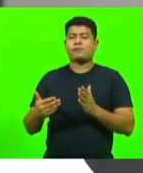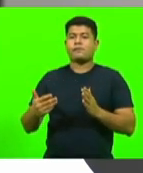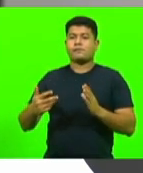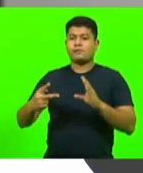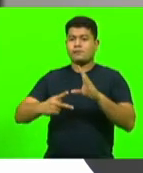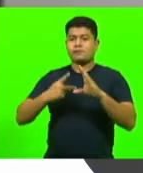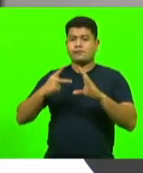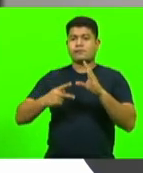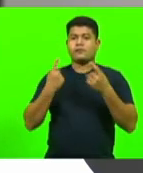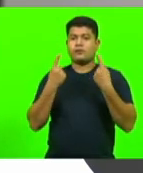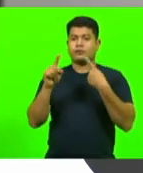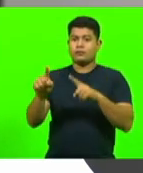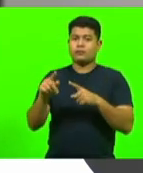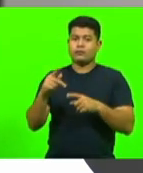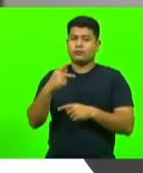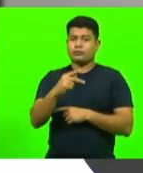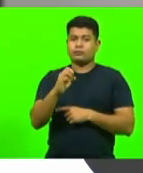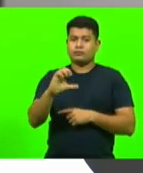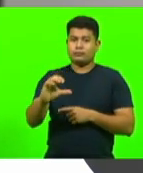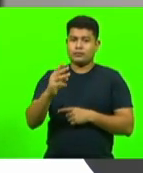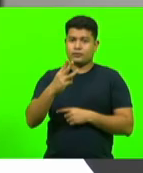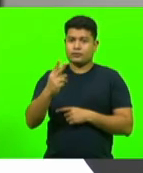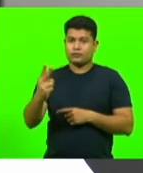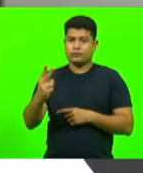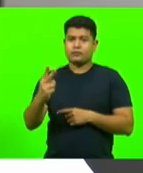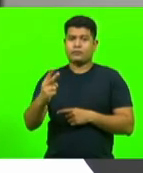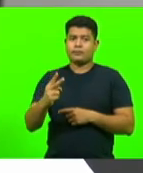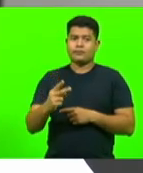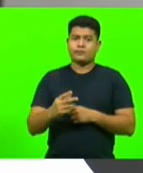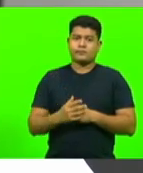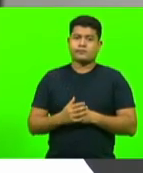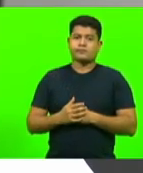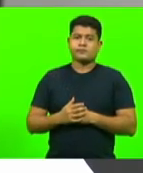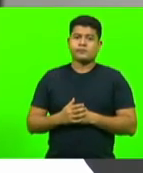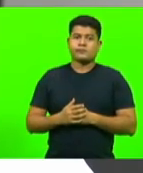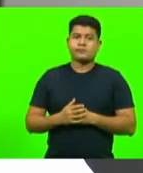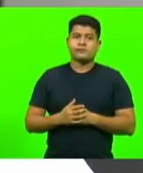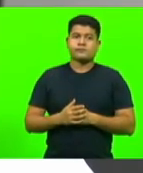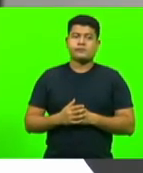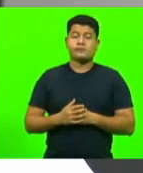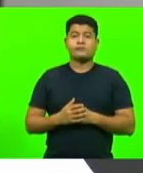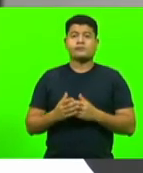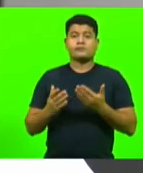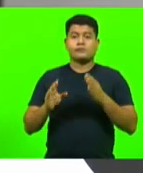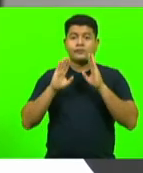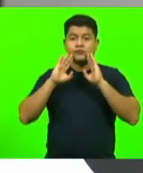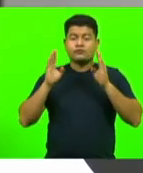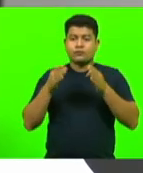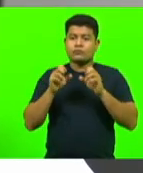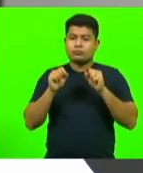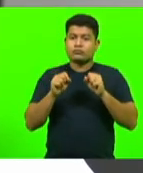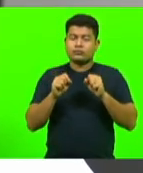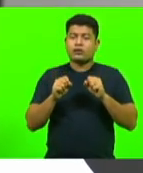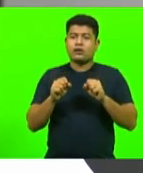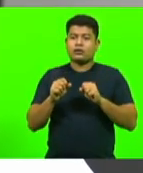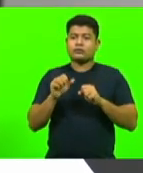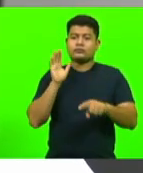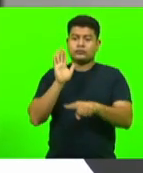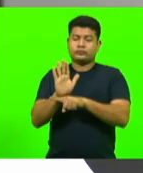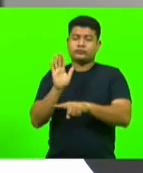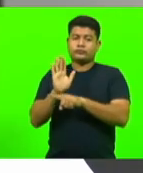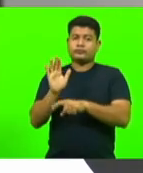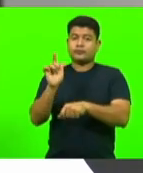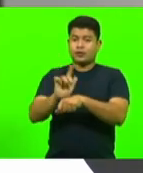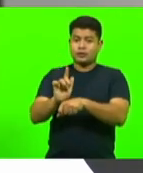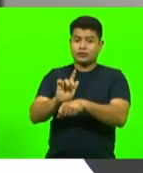contra a PEC 33 dois né aí o fórum também pode estar organizando isso